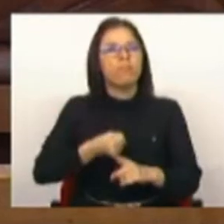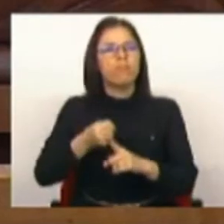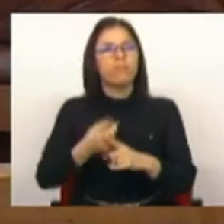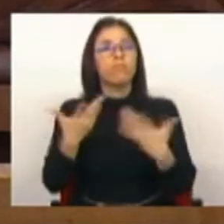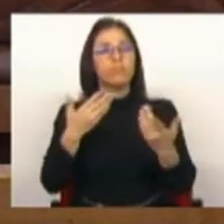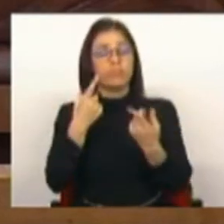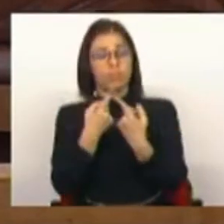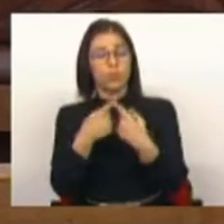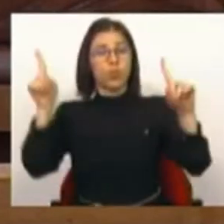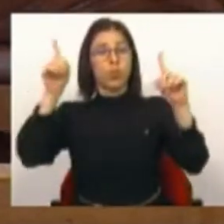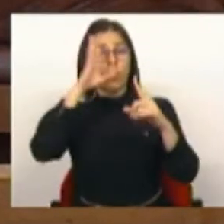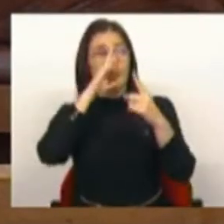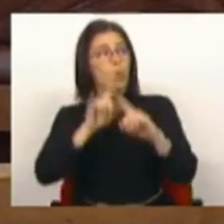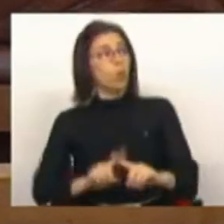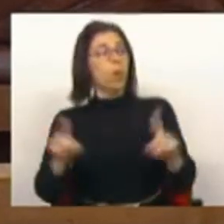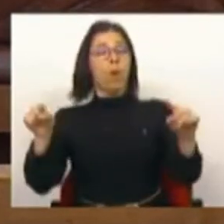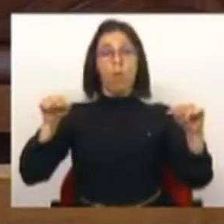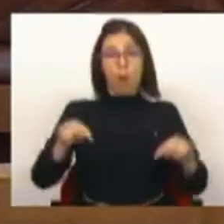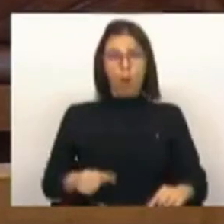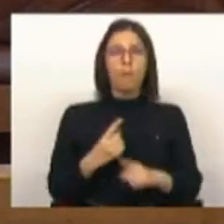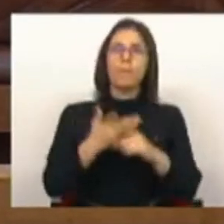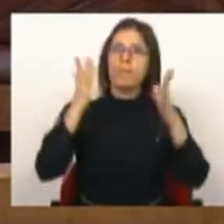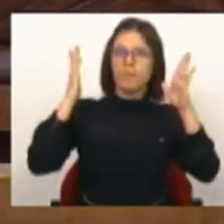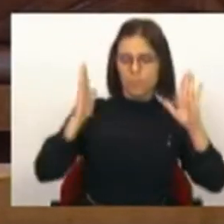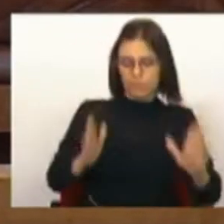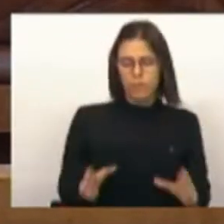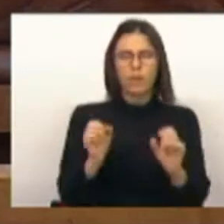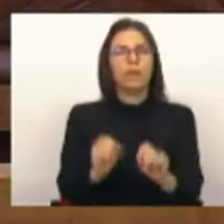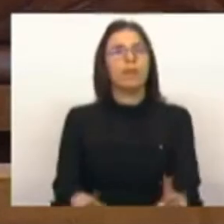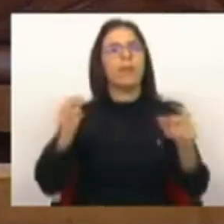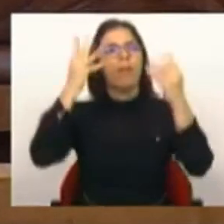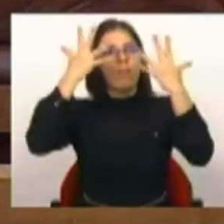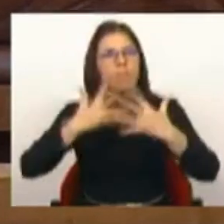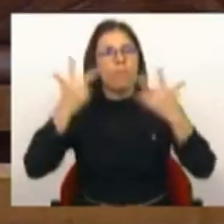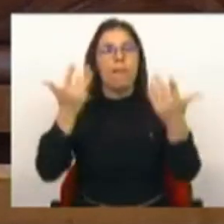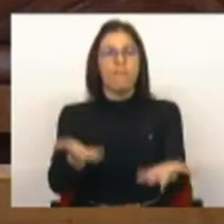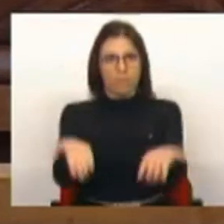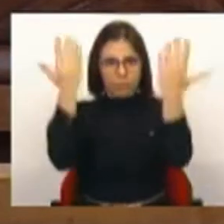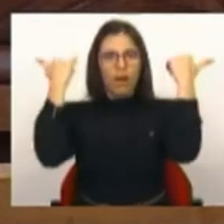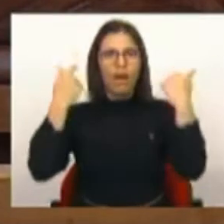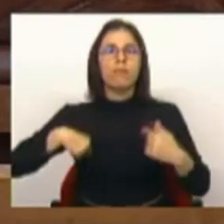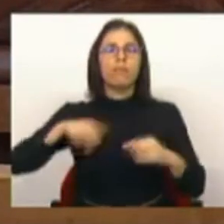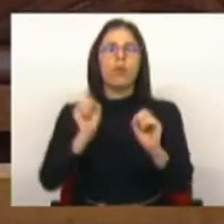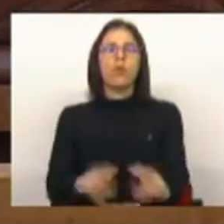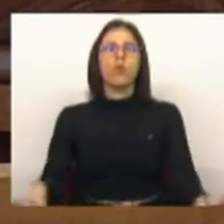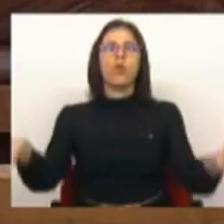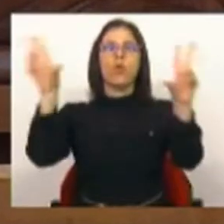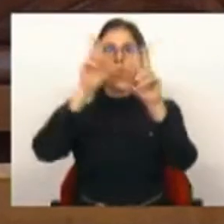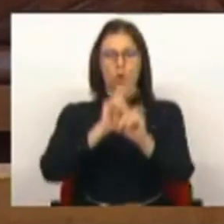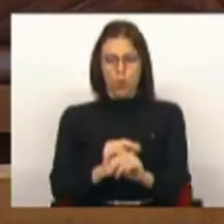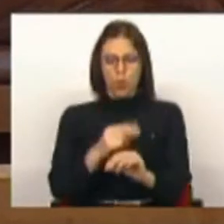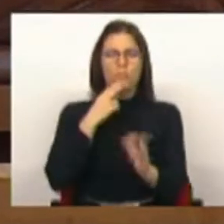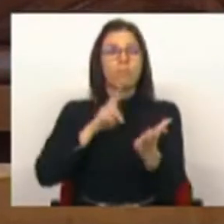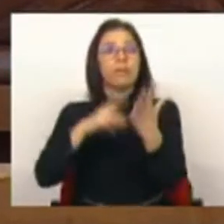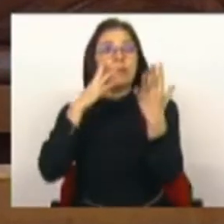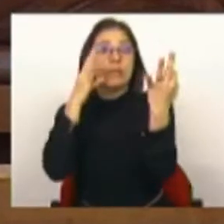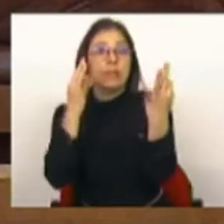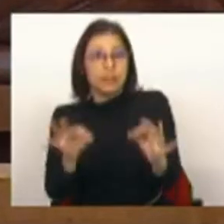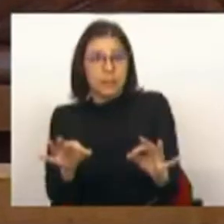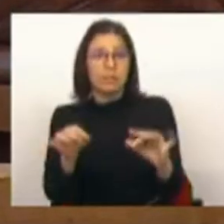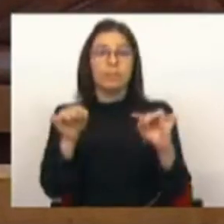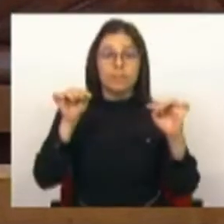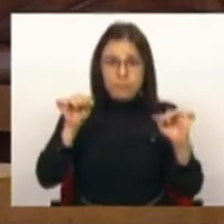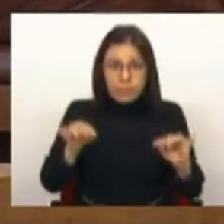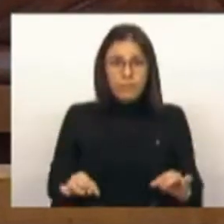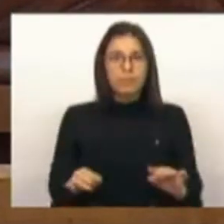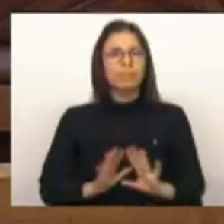um regime diferente, também hoje precisamos de que uma nova madrugada venha para nos trazer um novo regime. Por uma razão simples, é que